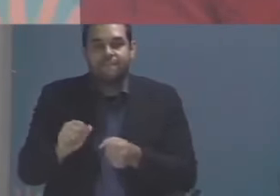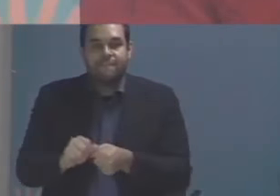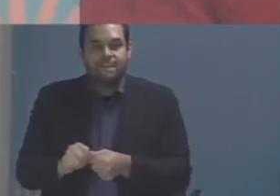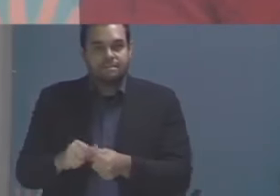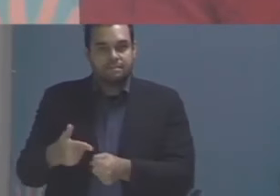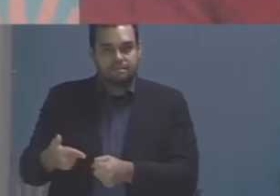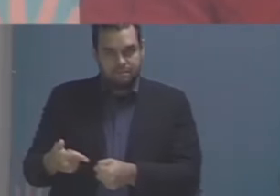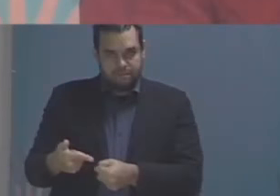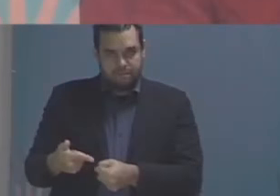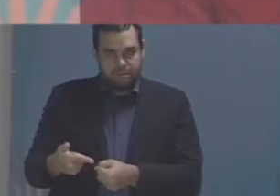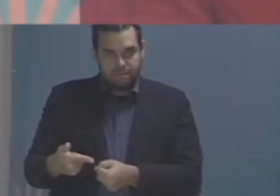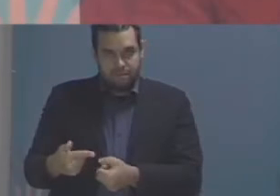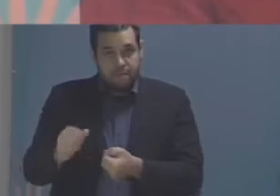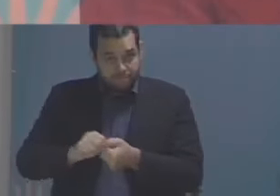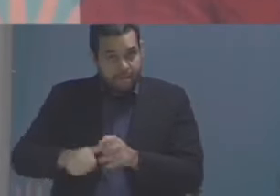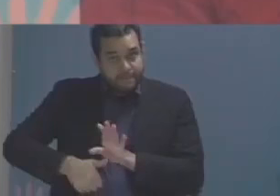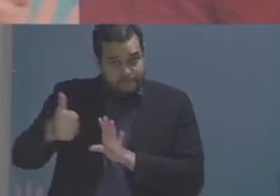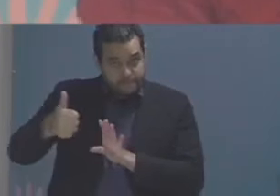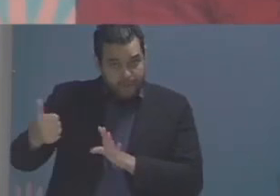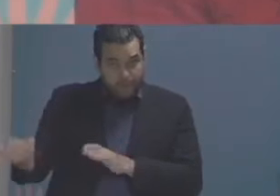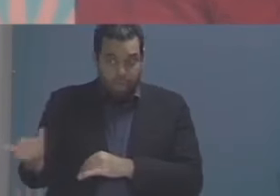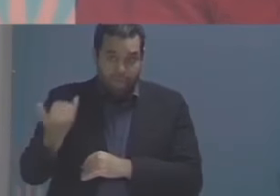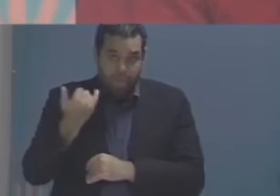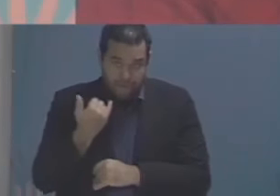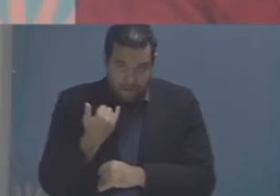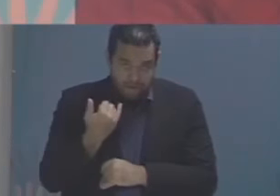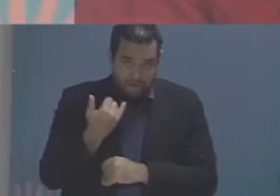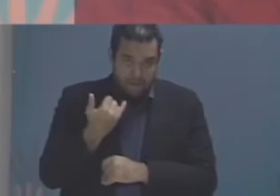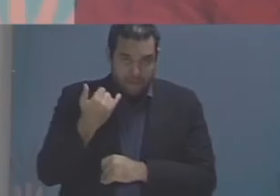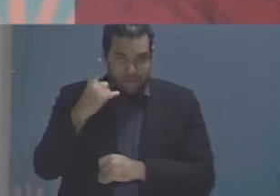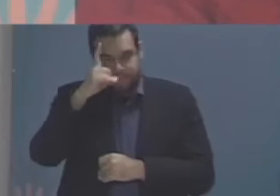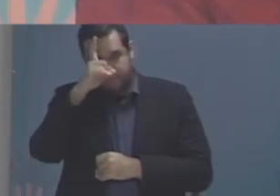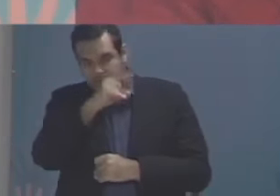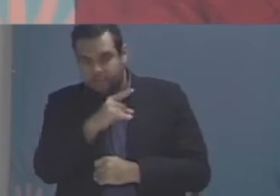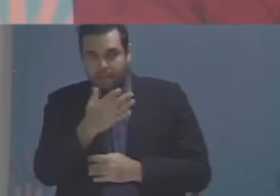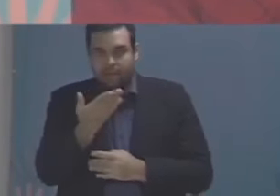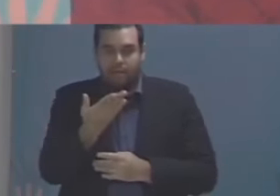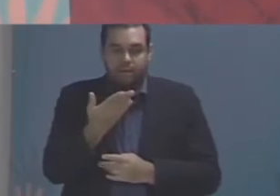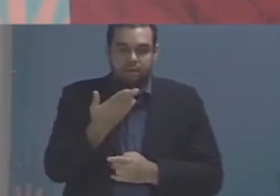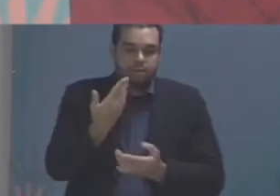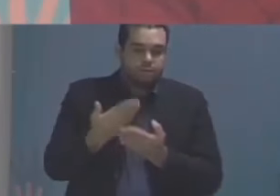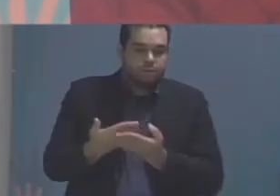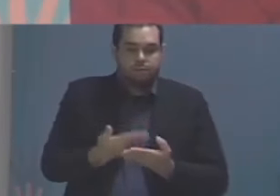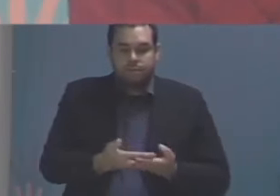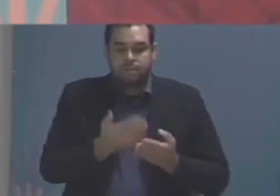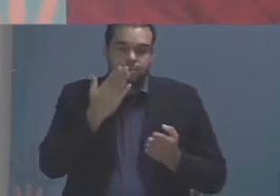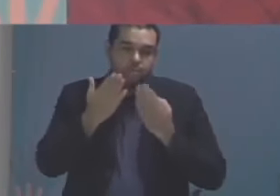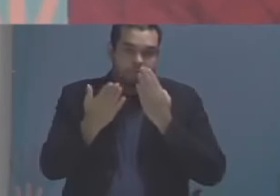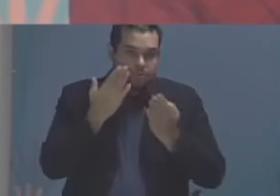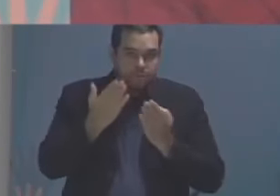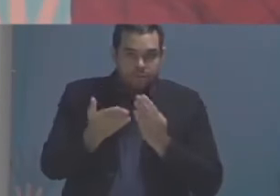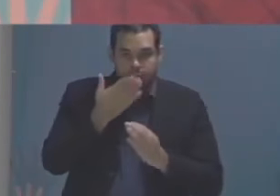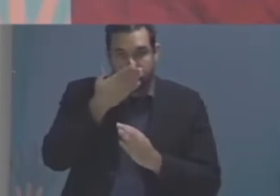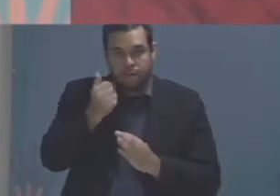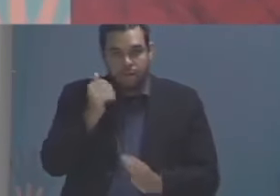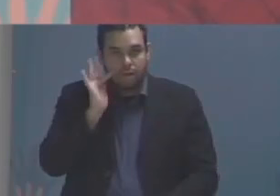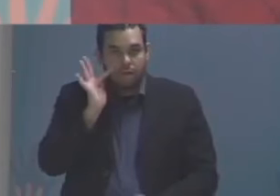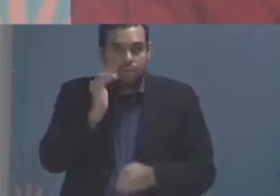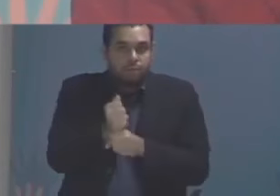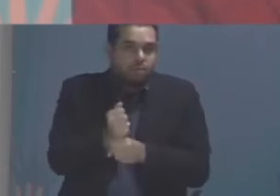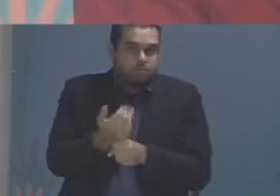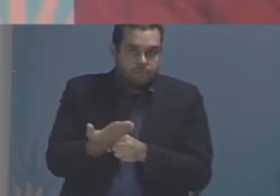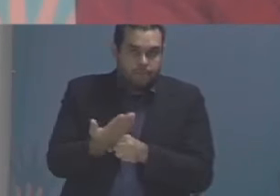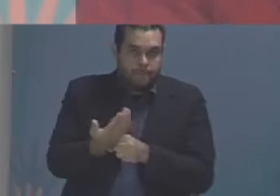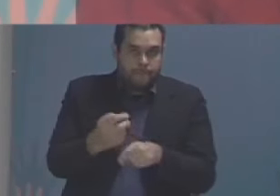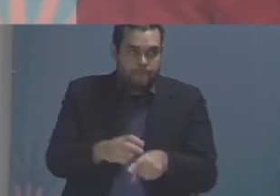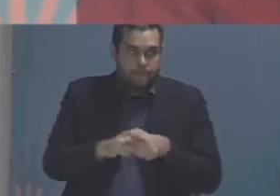essa coisa que você tem uma dificuldade de compreender, talvez se estudasse psicologia social um pouquinho mais, poderia chegar a melhor conclusão, de que